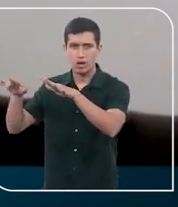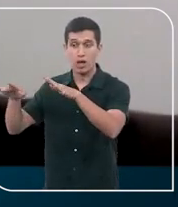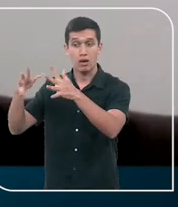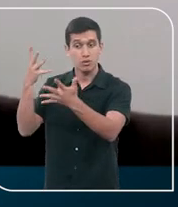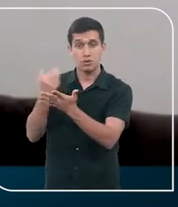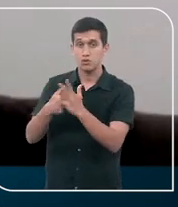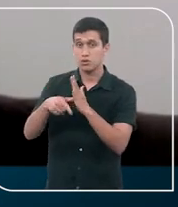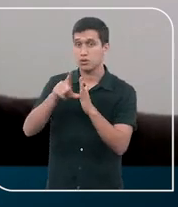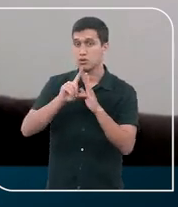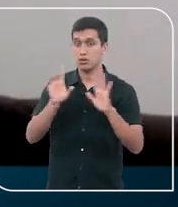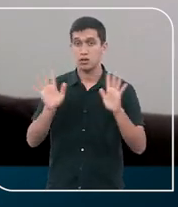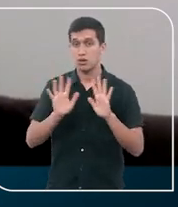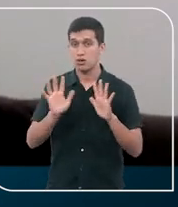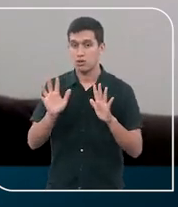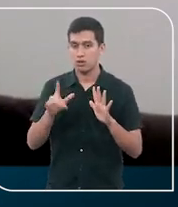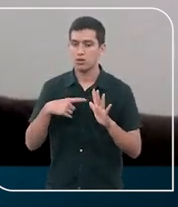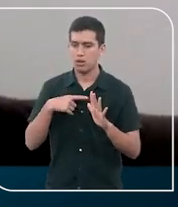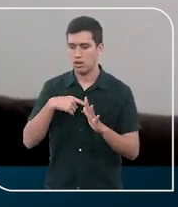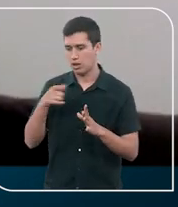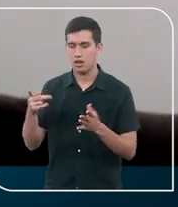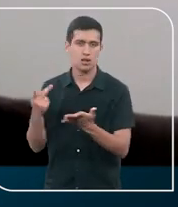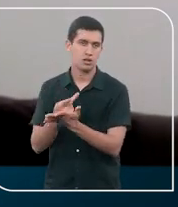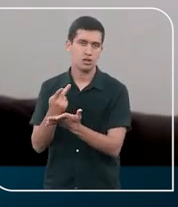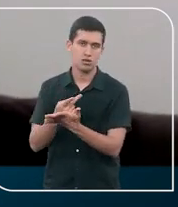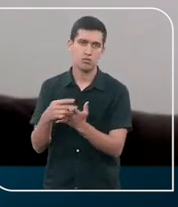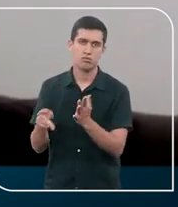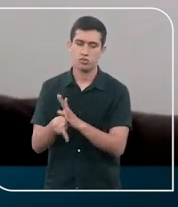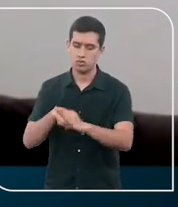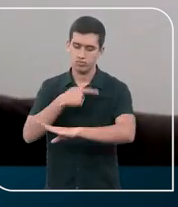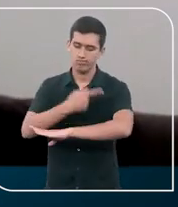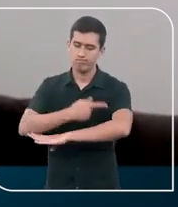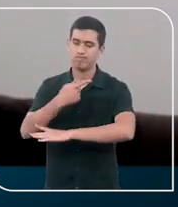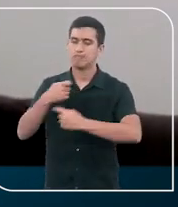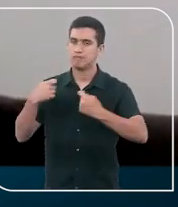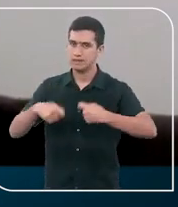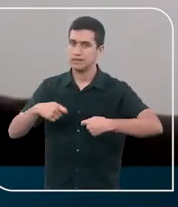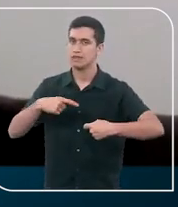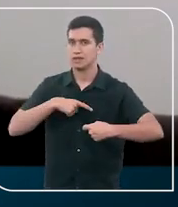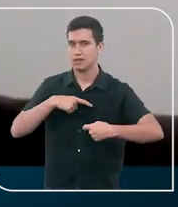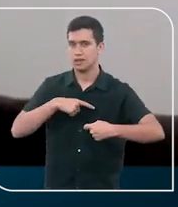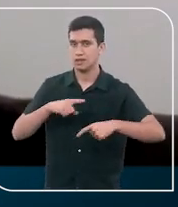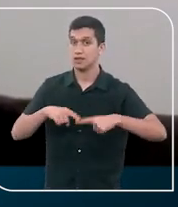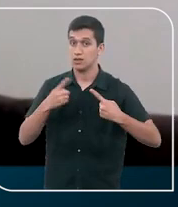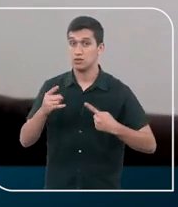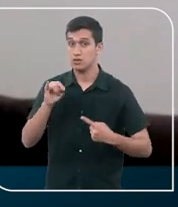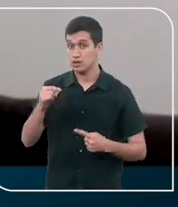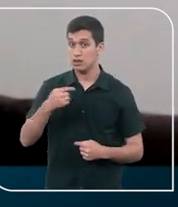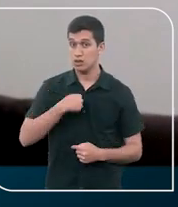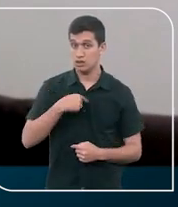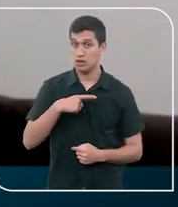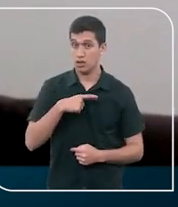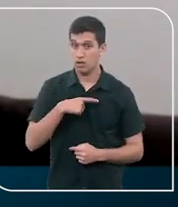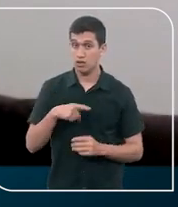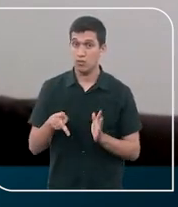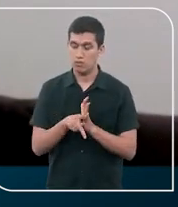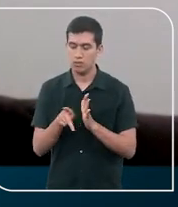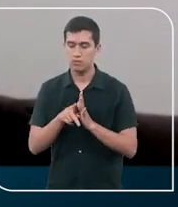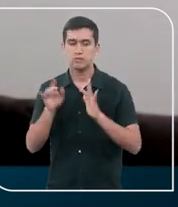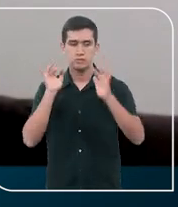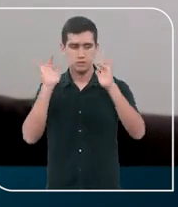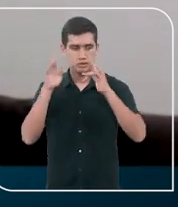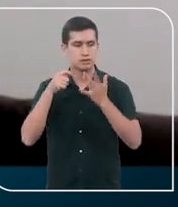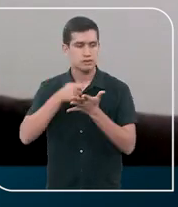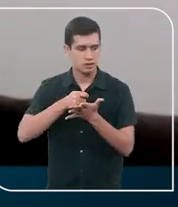desvio de finalidade daquilo que o condomínio precisa fazer. Então, se eu tenho um CFTV